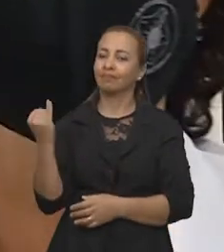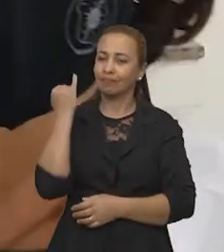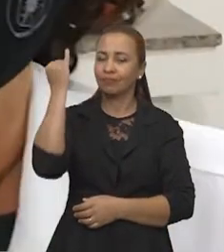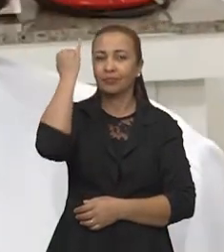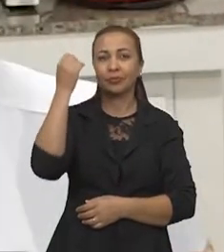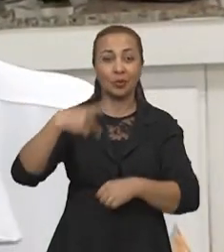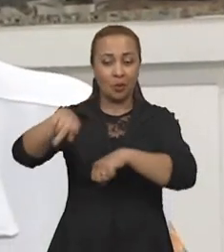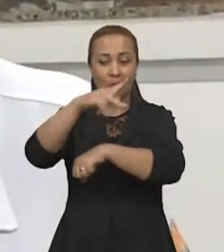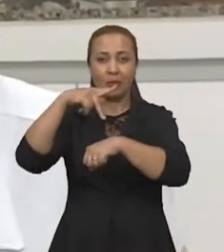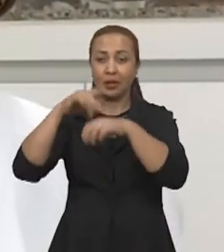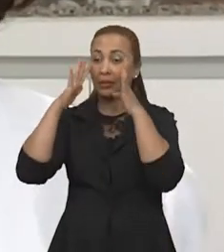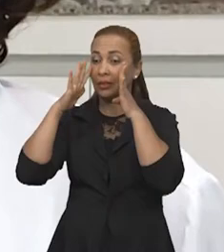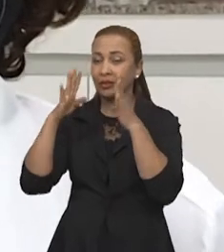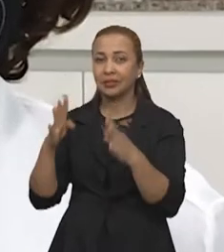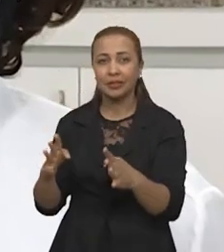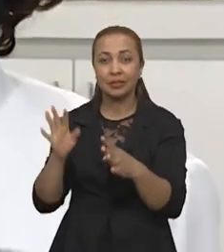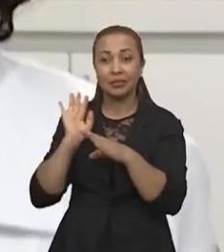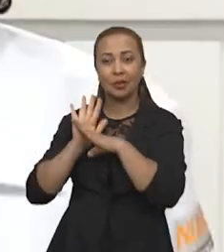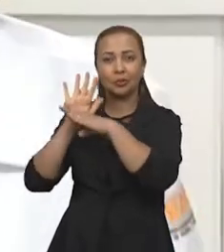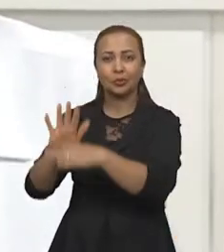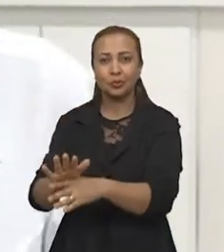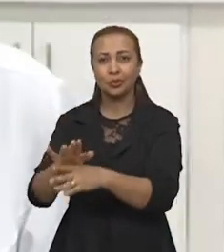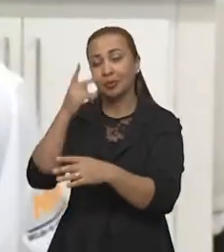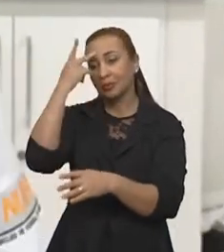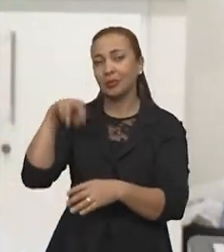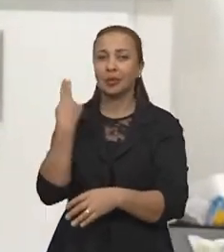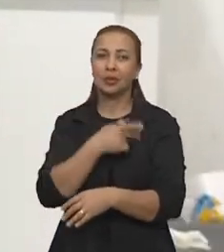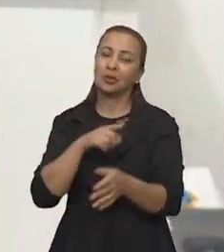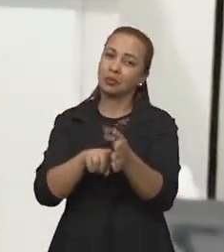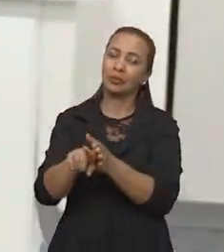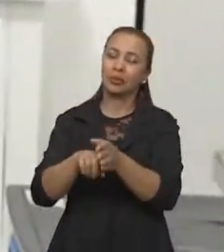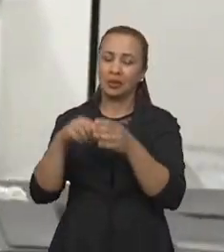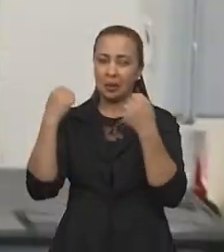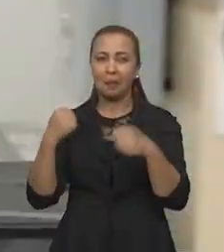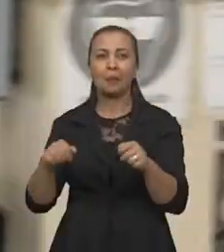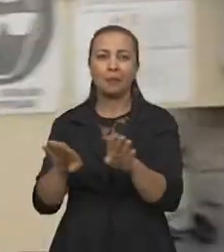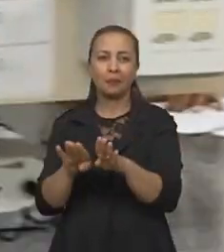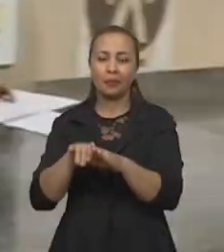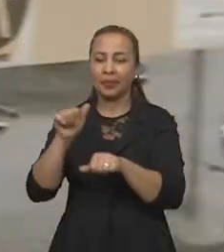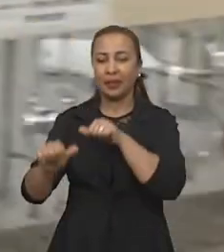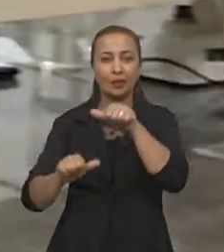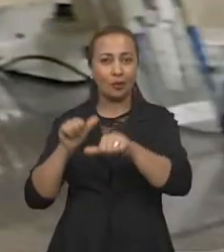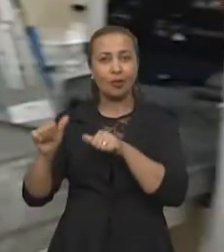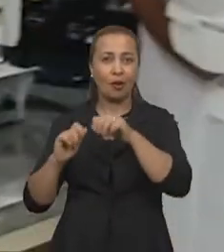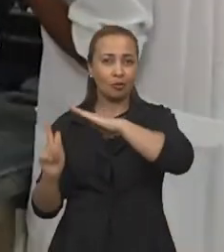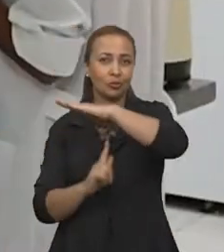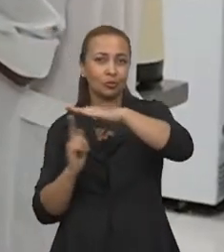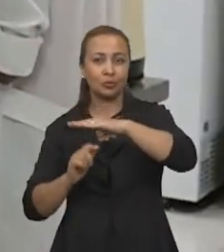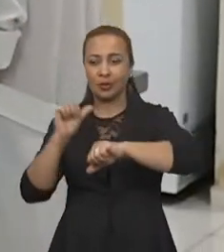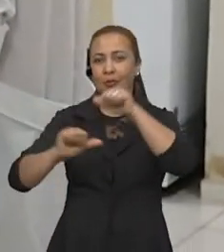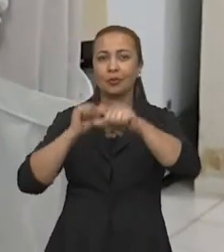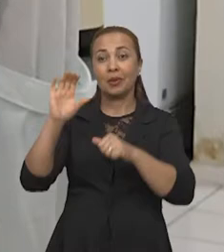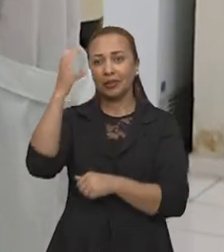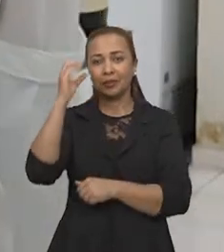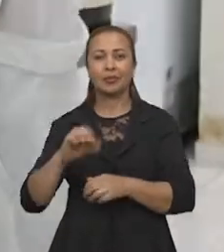que é importante que os países se atentem para isso, porque as nossas pesquisas também podem gerar desenvolvimento científico